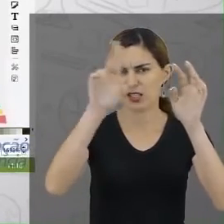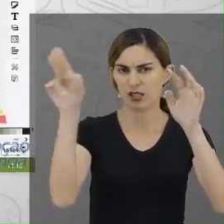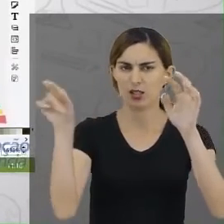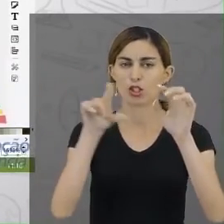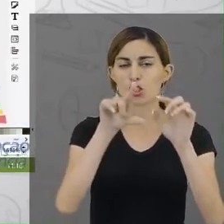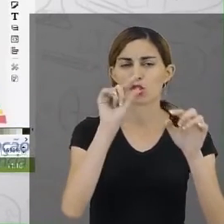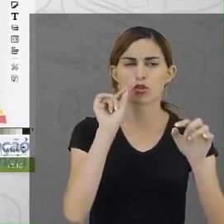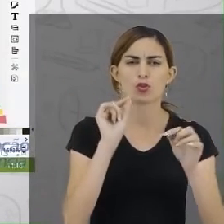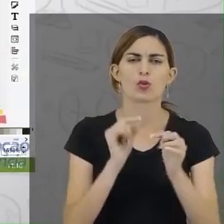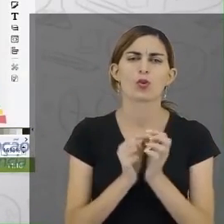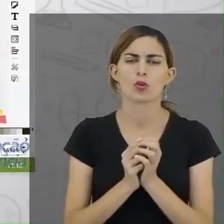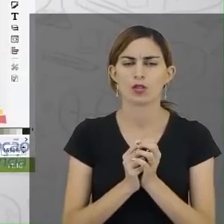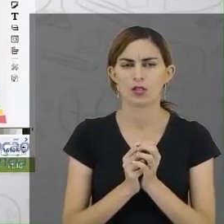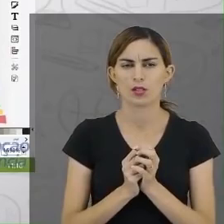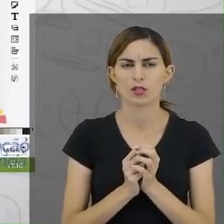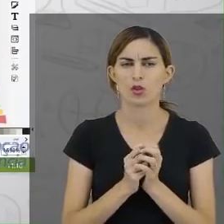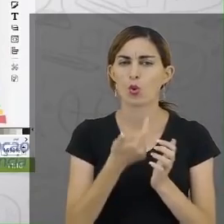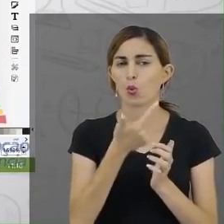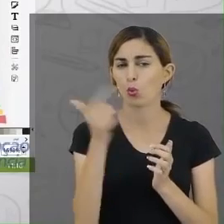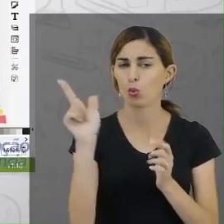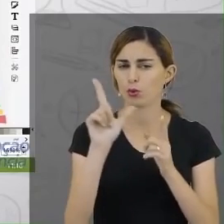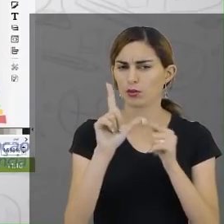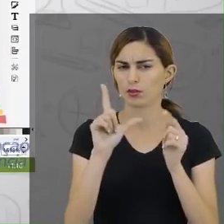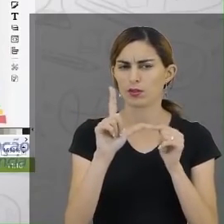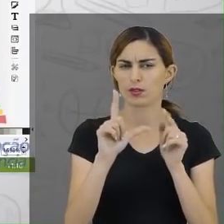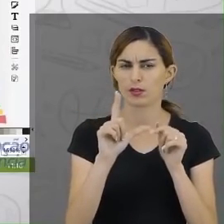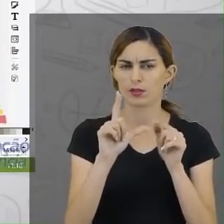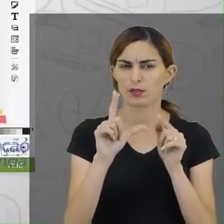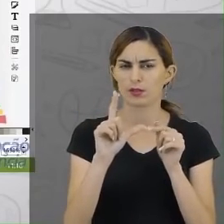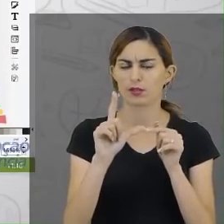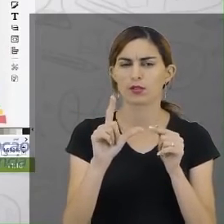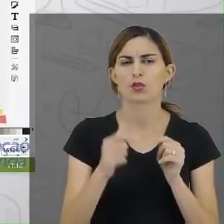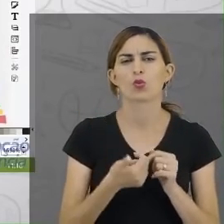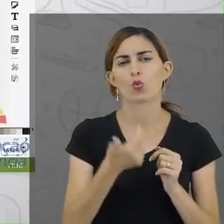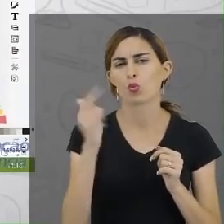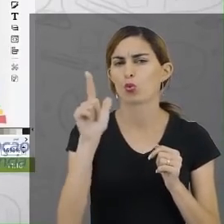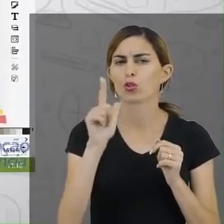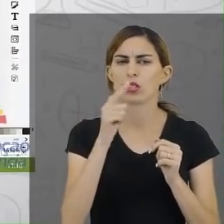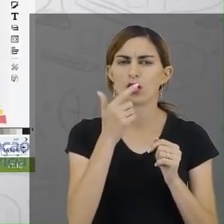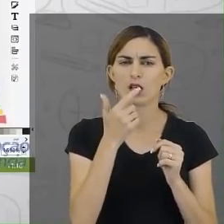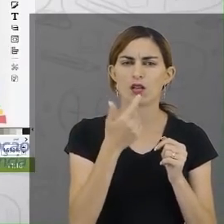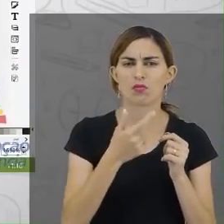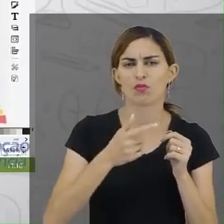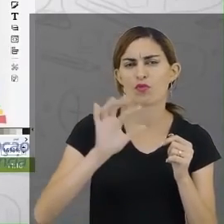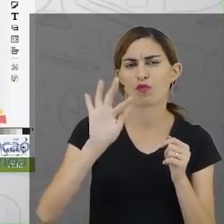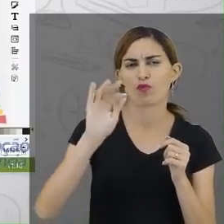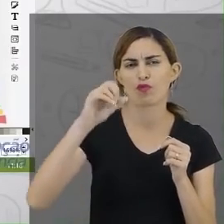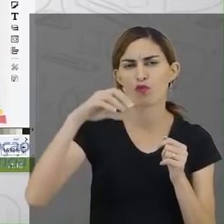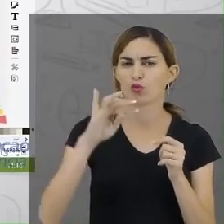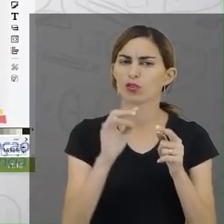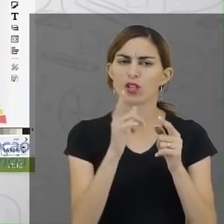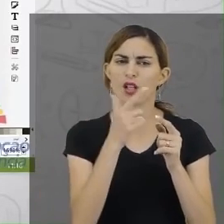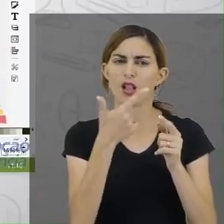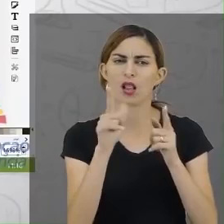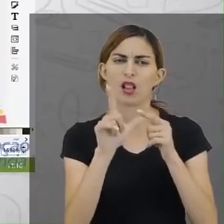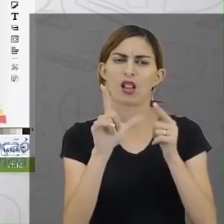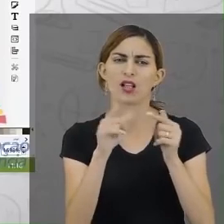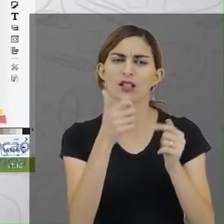contextual, podemos escolher uma outra letra, um outro tipo de letra, uma outra fonte.